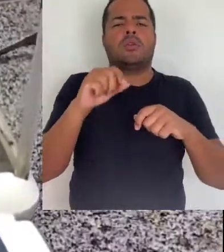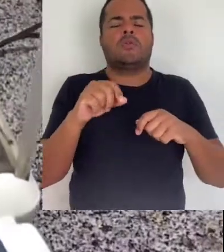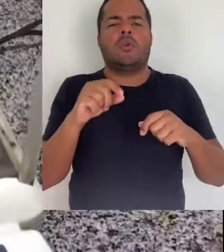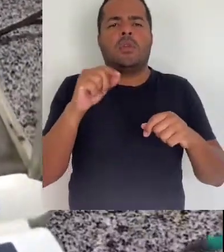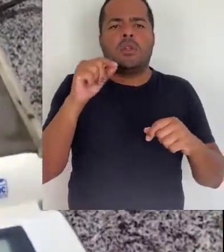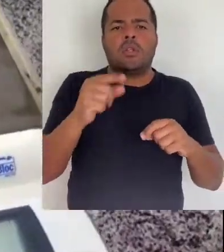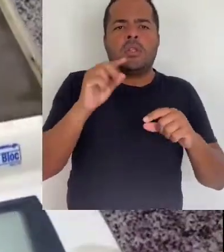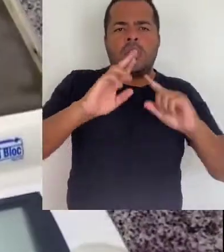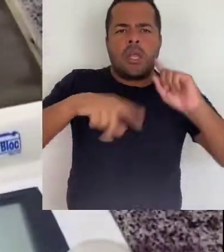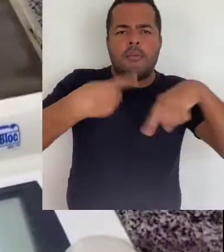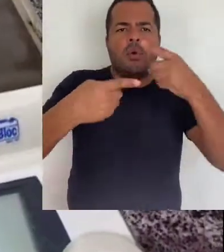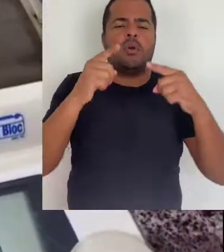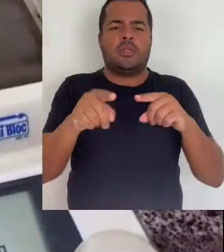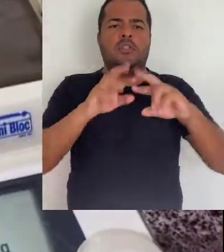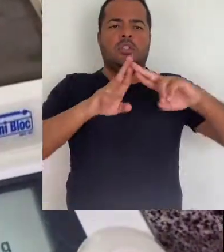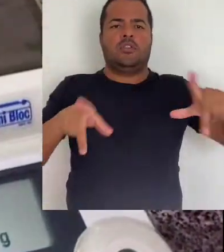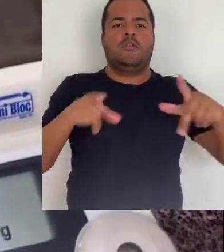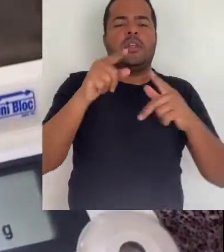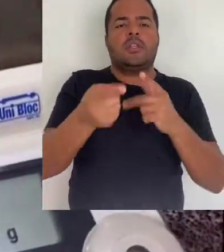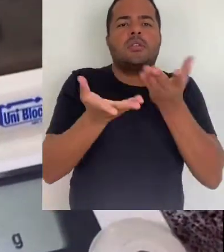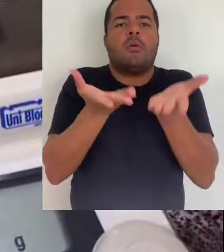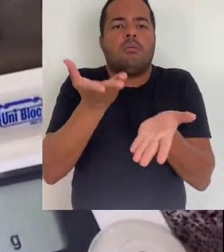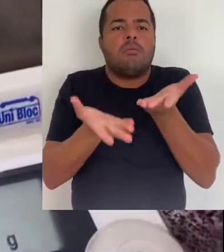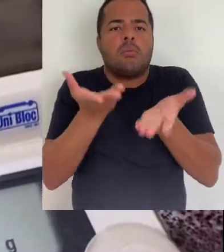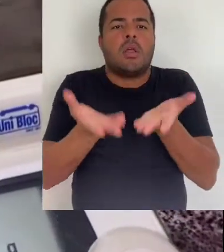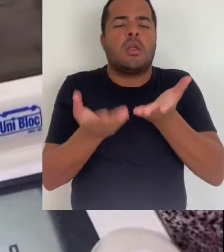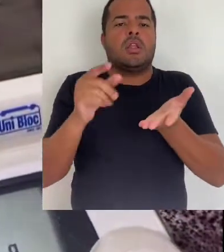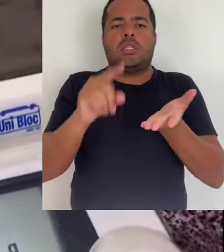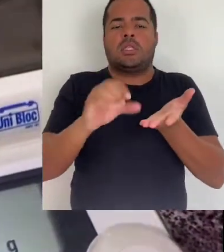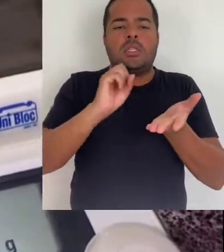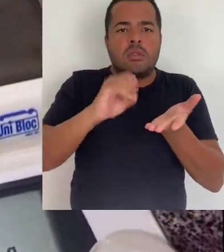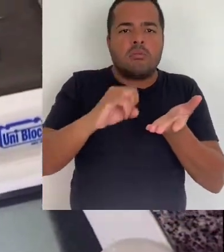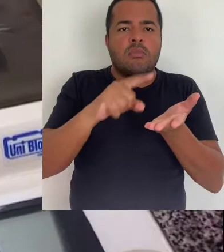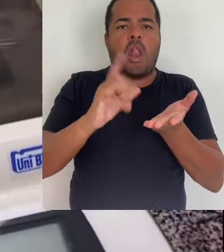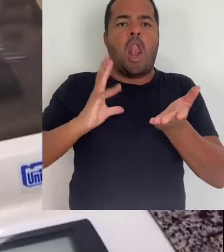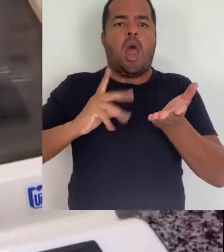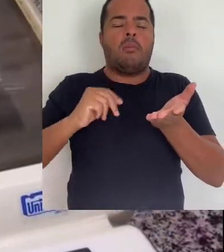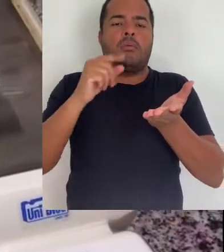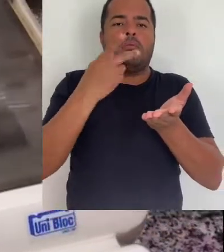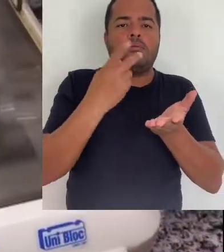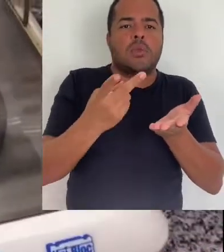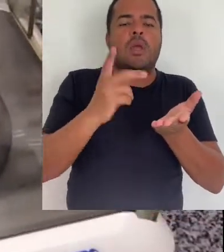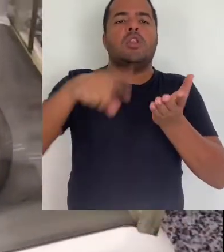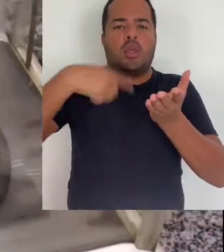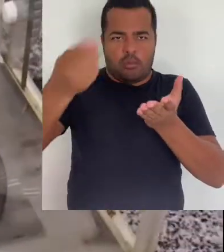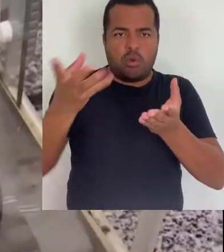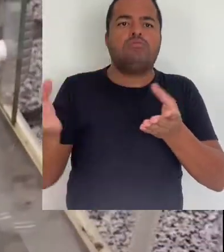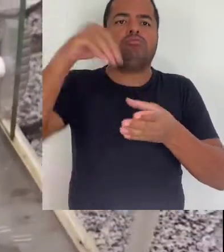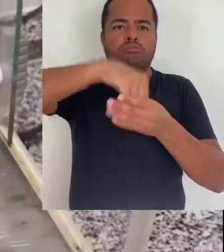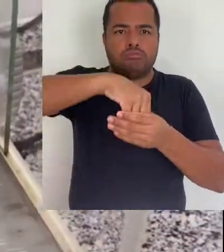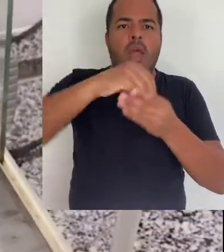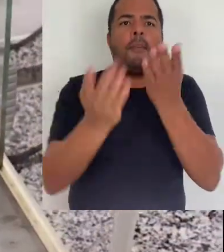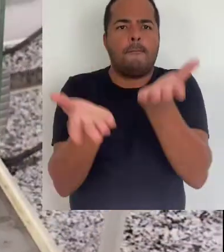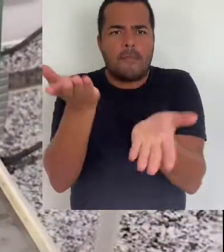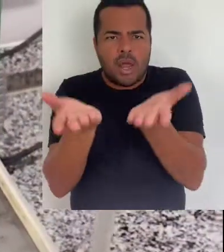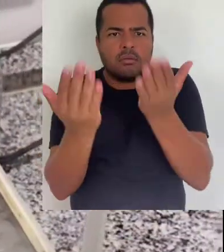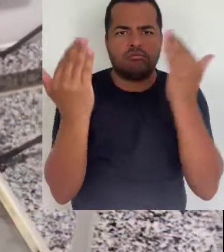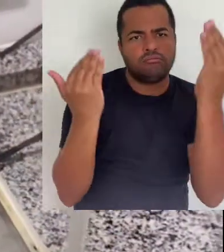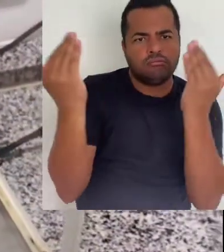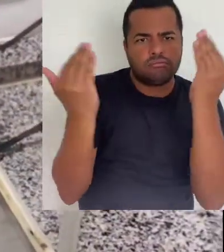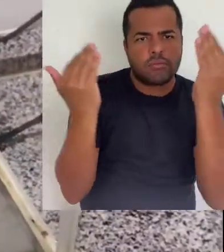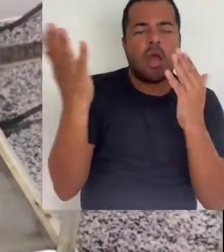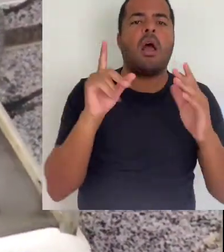certo? Então, depois é só tirar a diferença do peso do balão sem o material com o balão